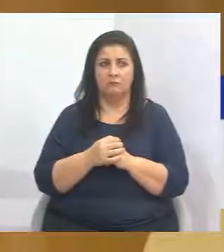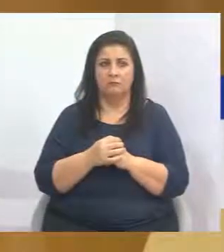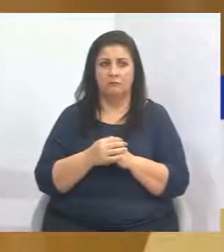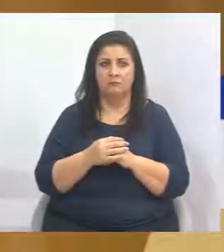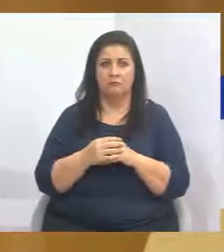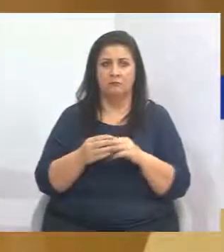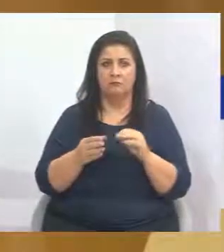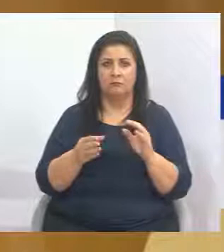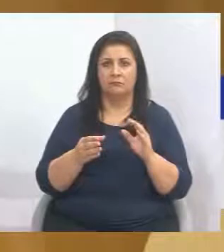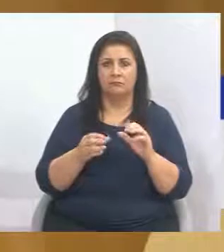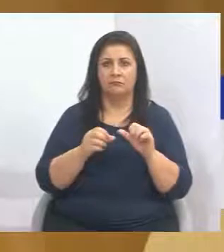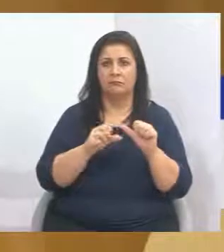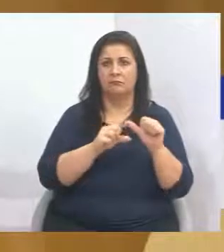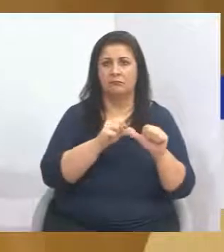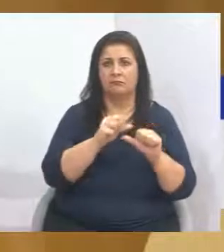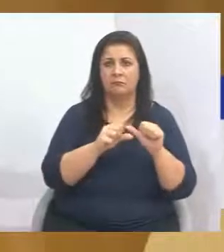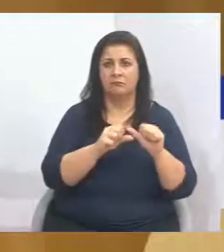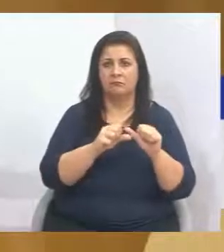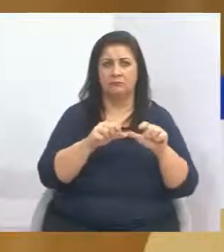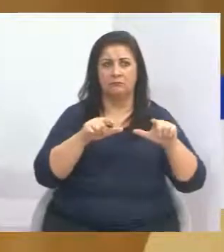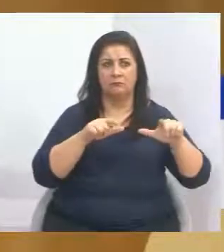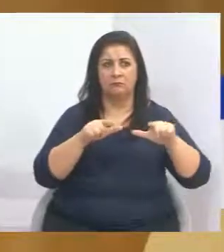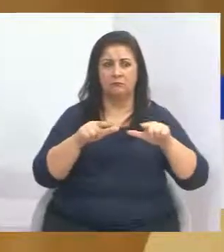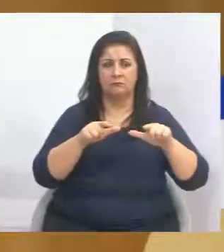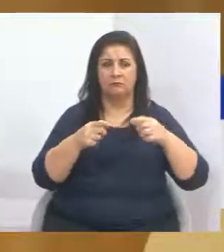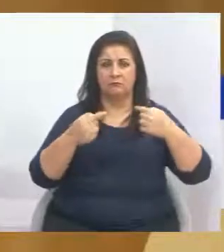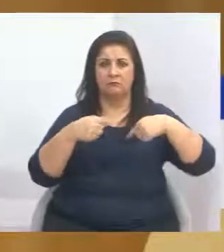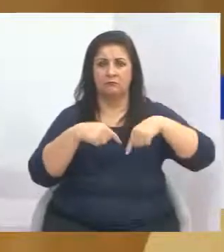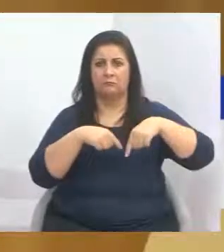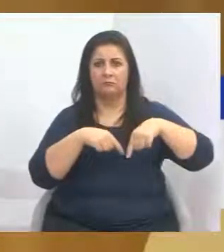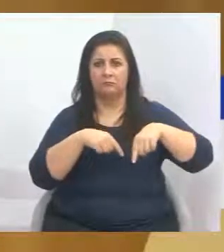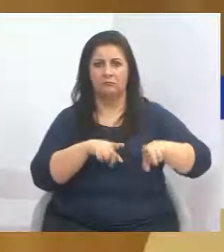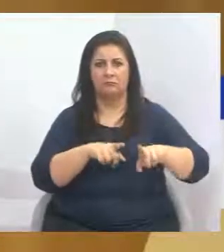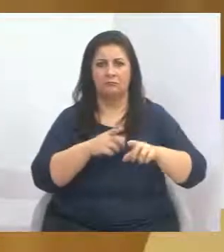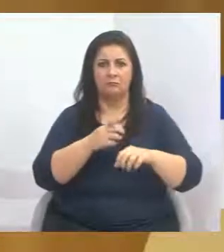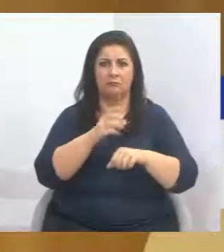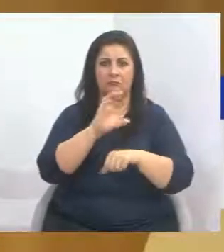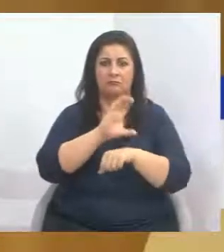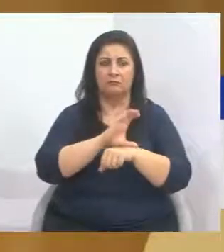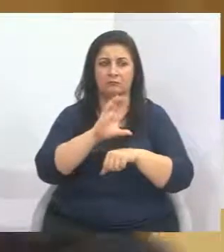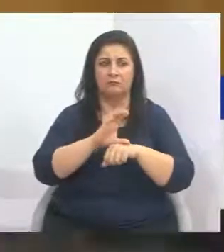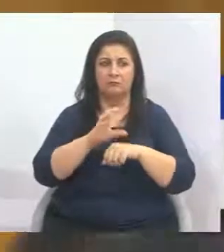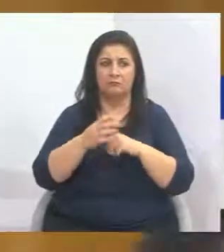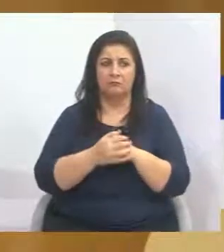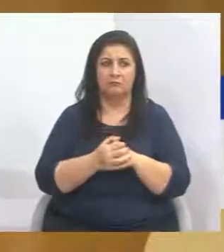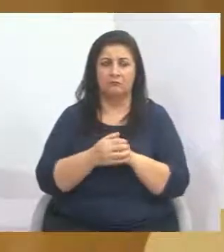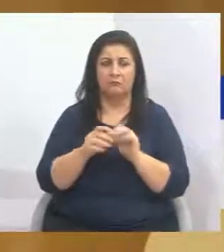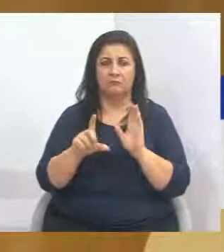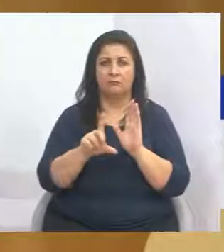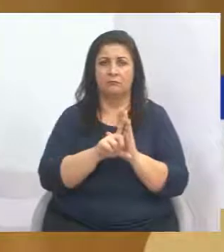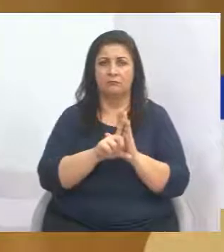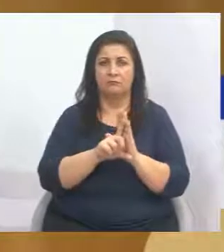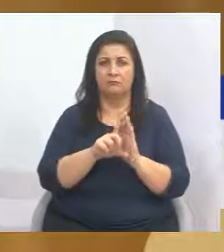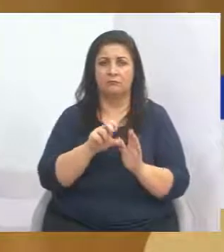Ementa ação direta de inconstitucionalidade. Direito financeiro, lei número